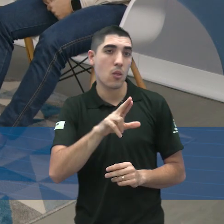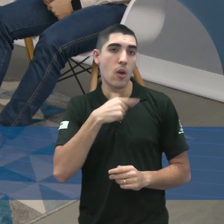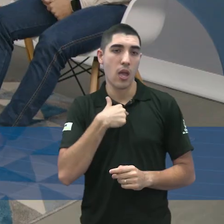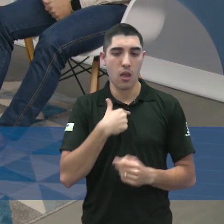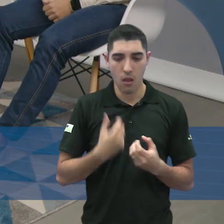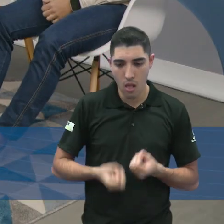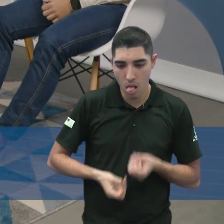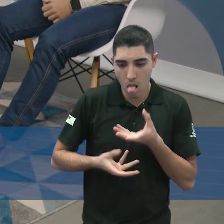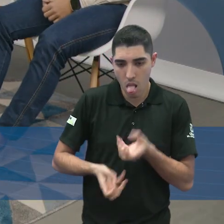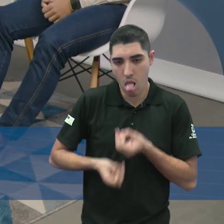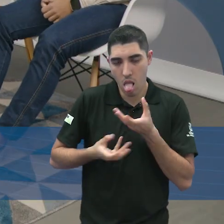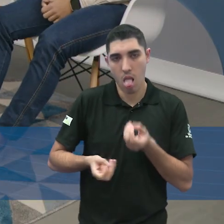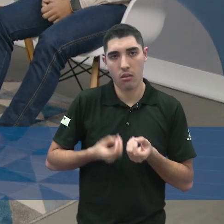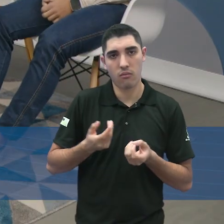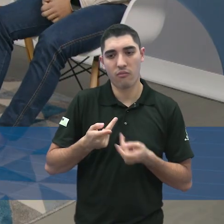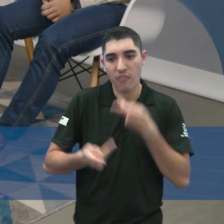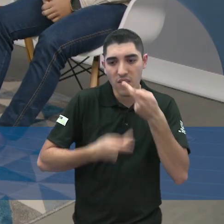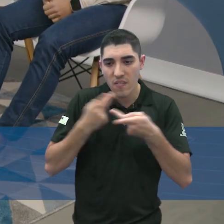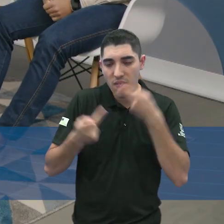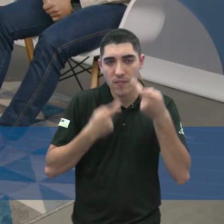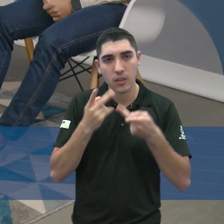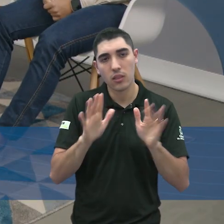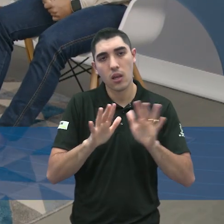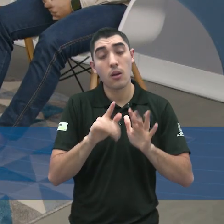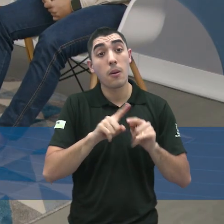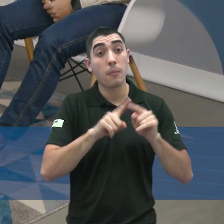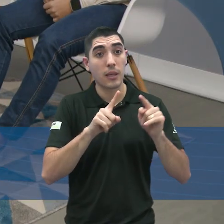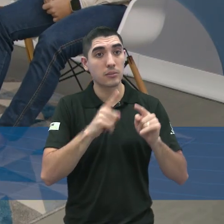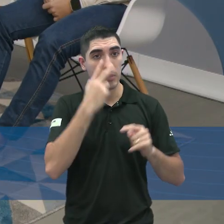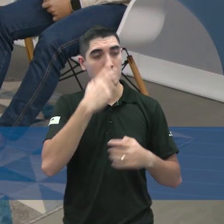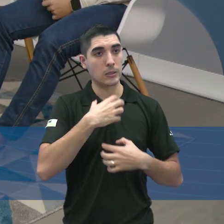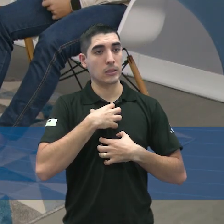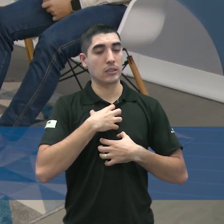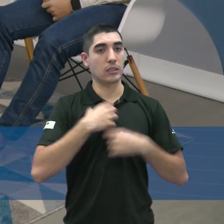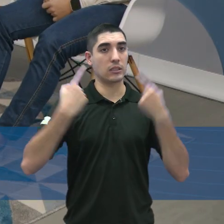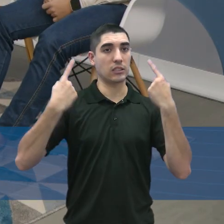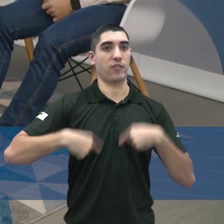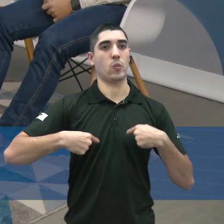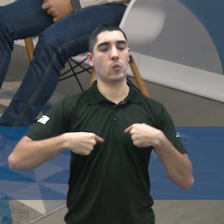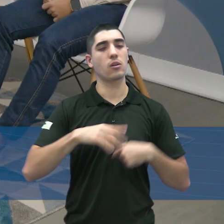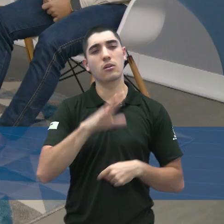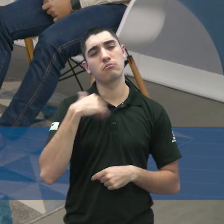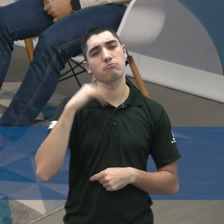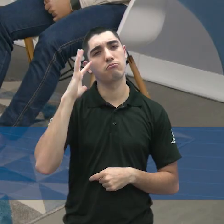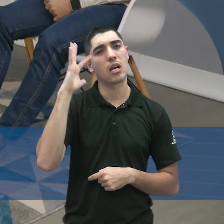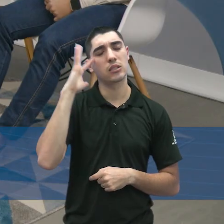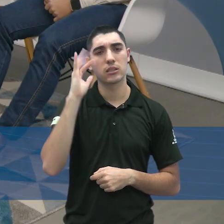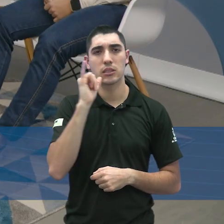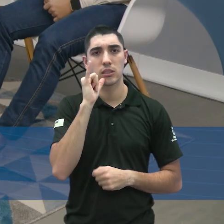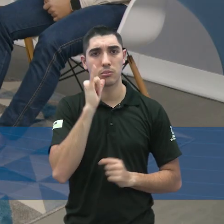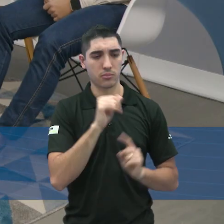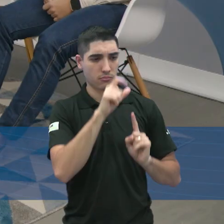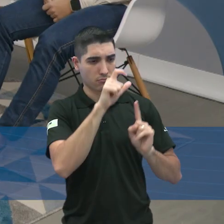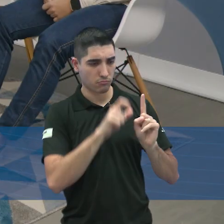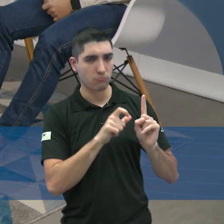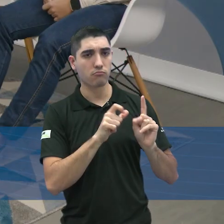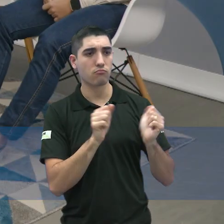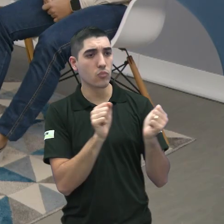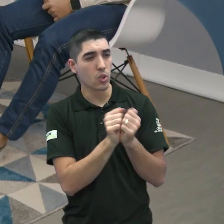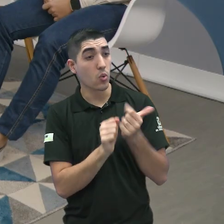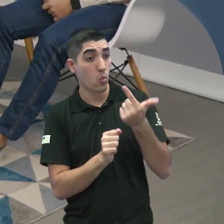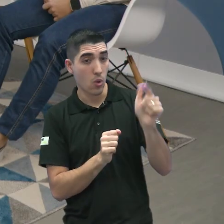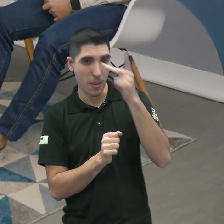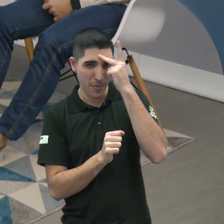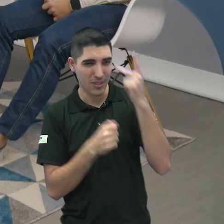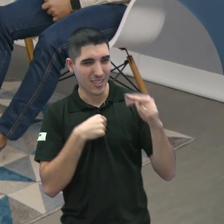pelo exemplo, não é você ficar falando a vida toda. Então, é mais um desafio, né? Porque fico imaginando, Imagina, você